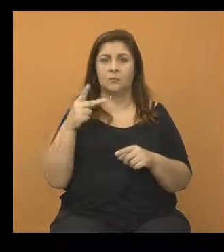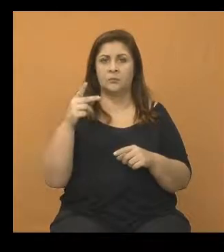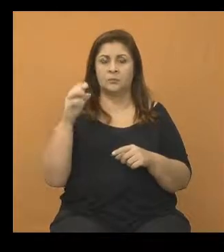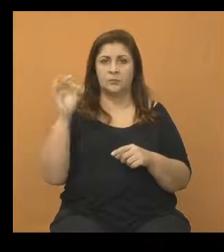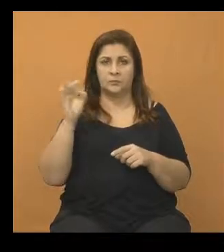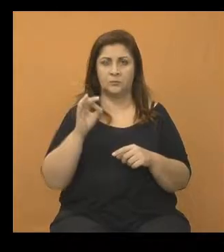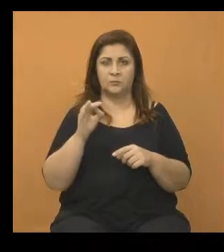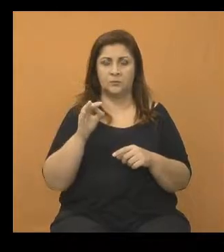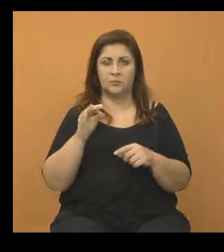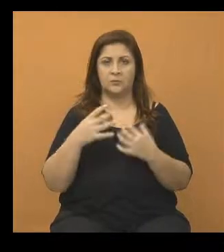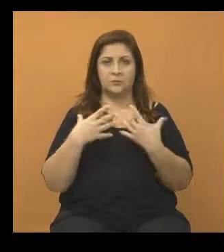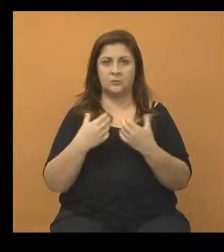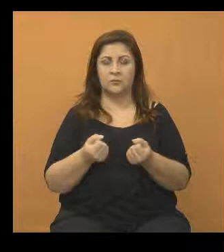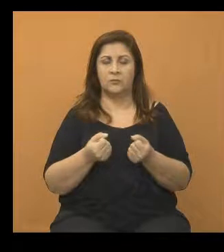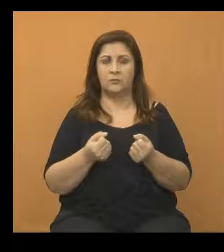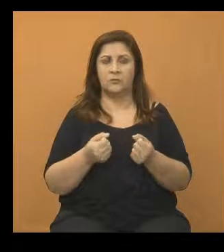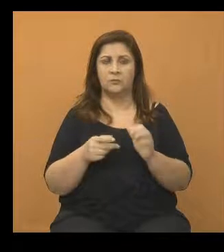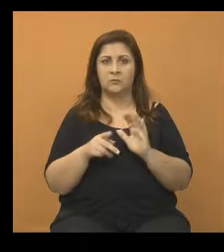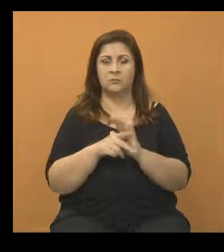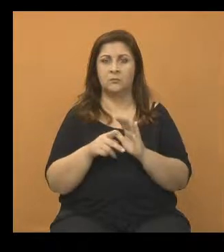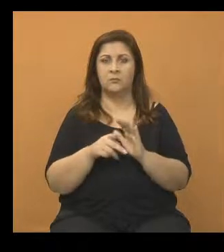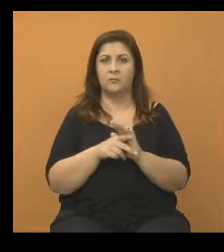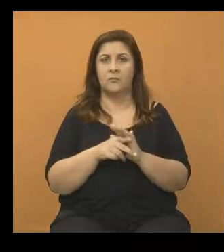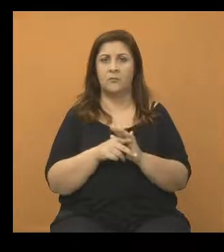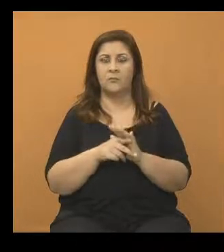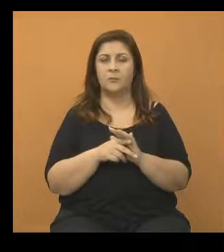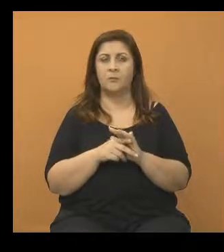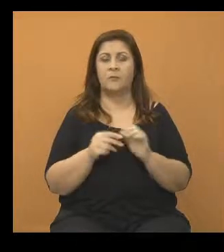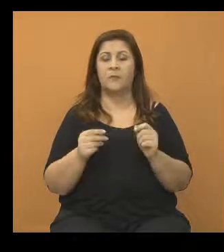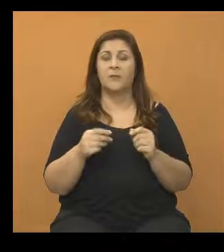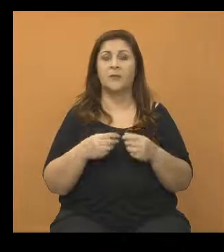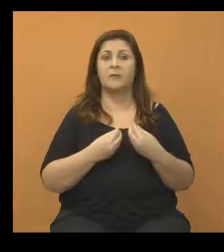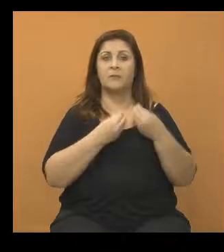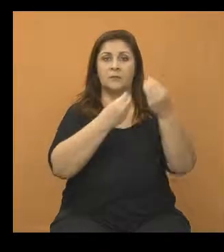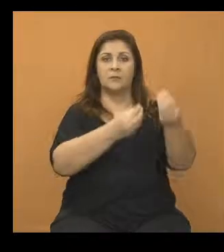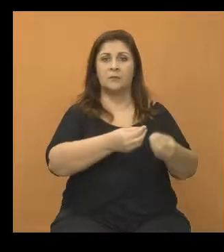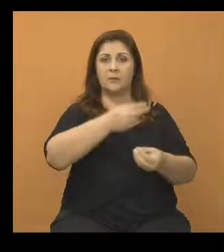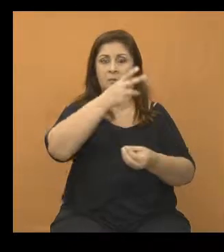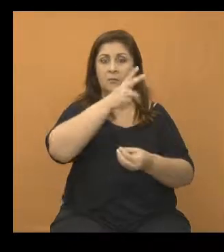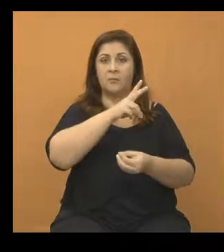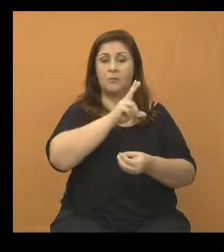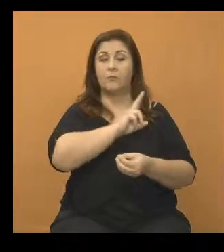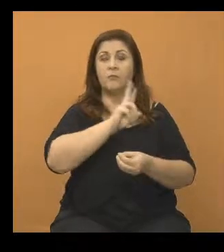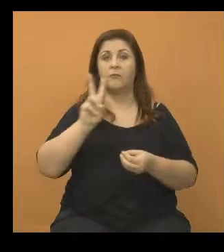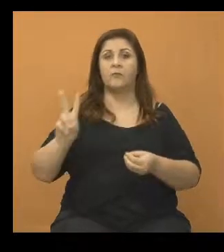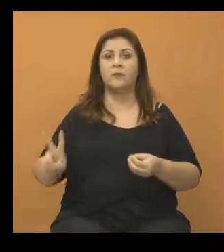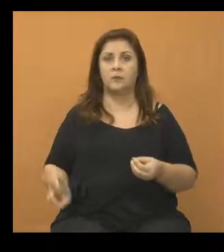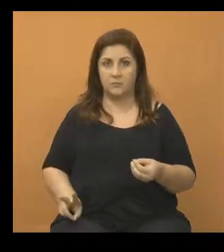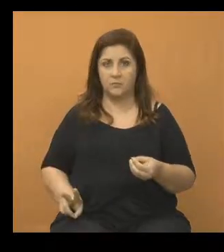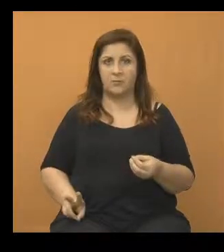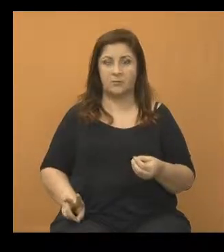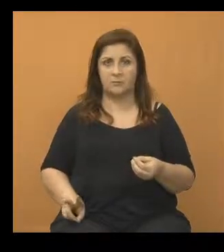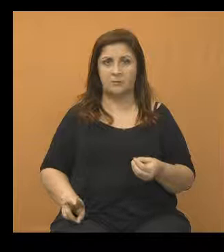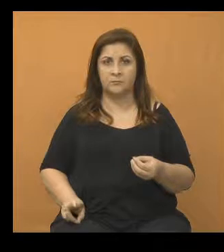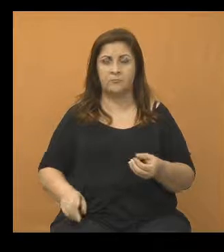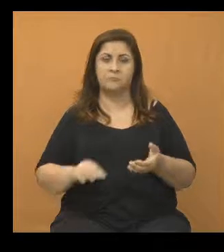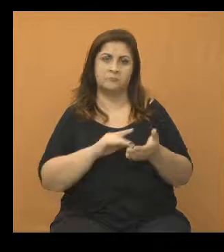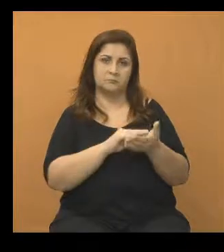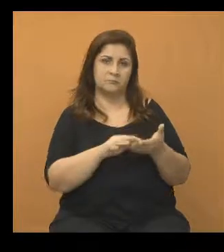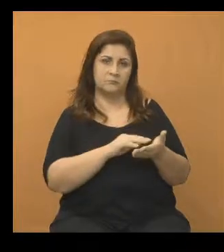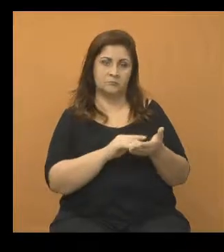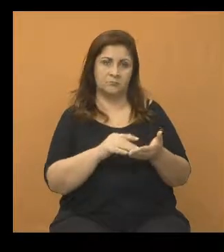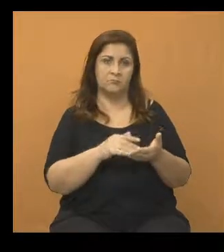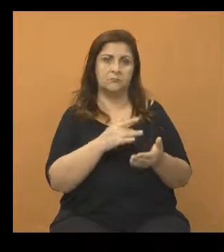município, será destinado aos vereadores. 0,6 é destinado para a Secretaria de Saúde,